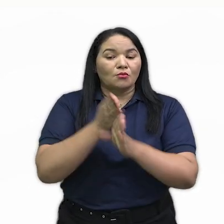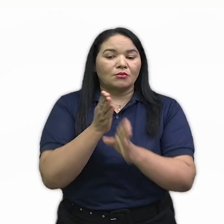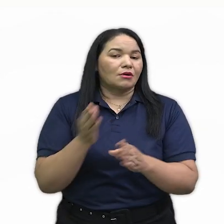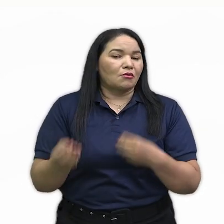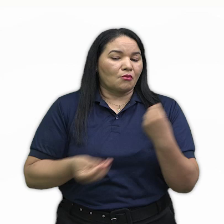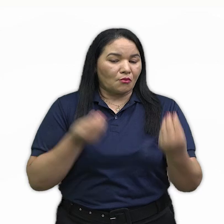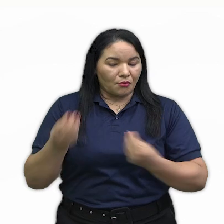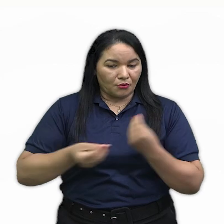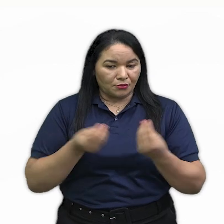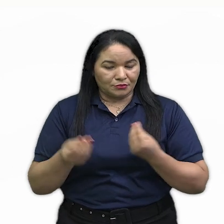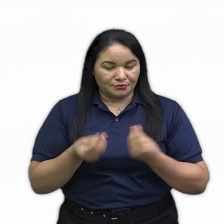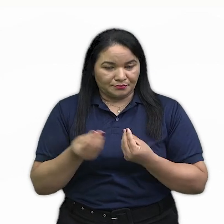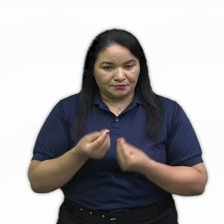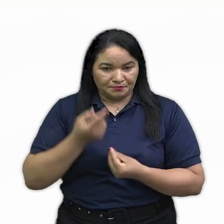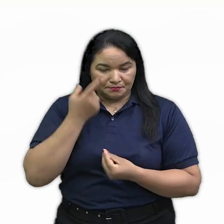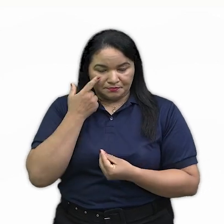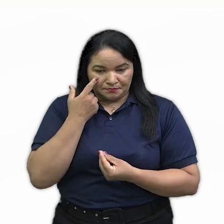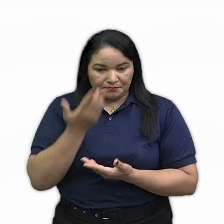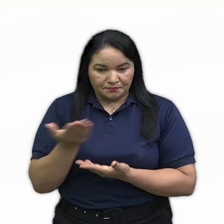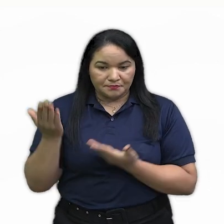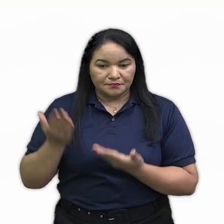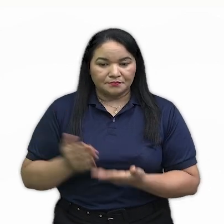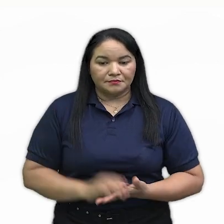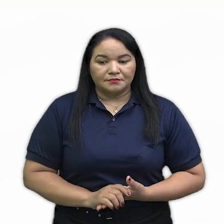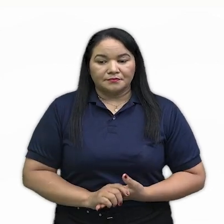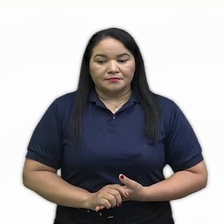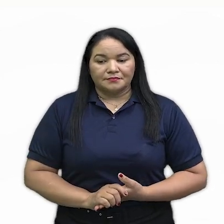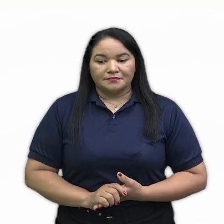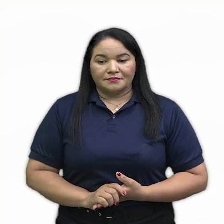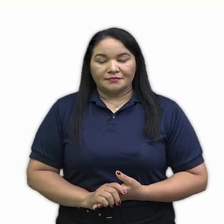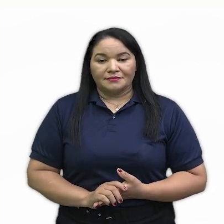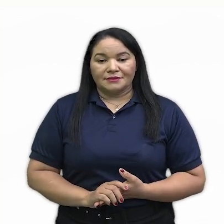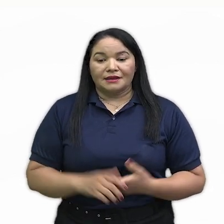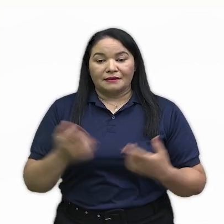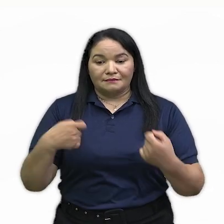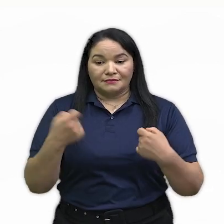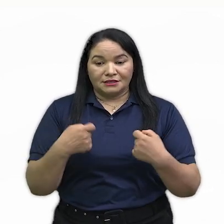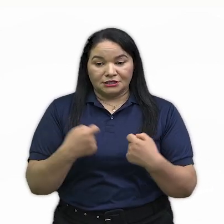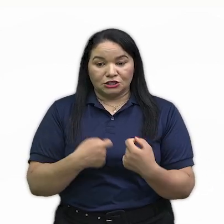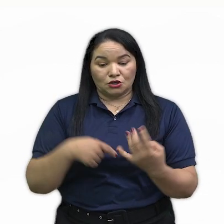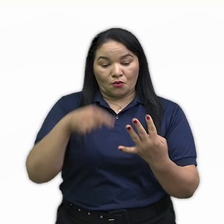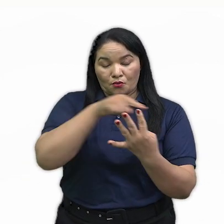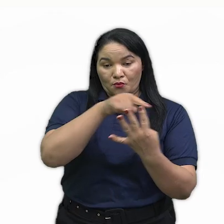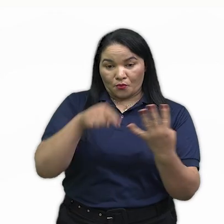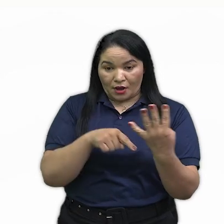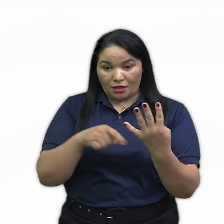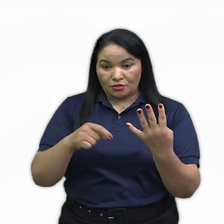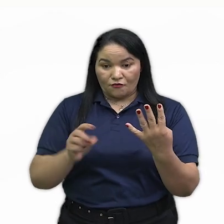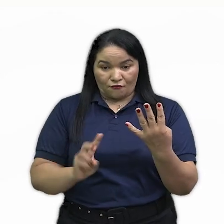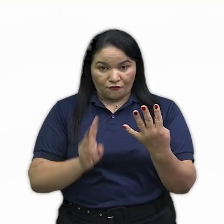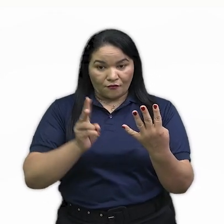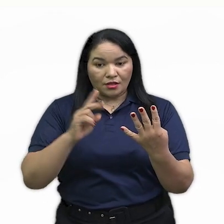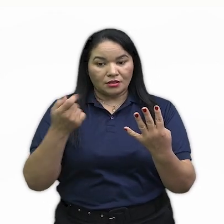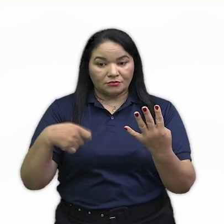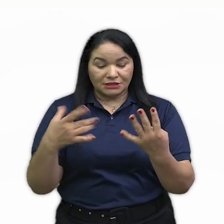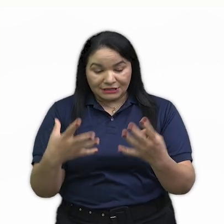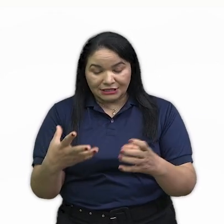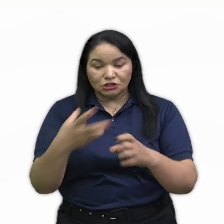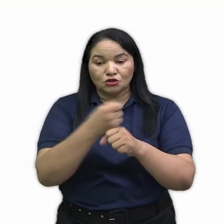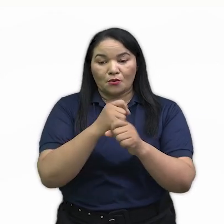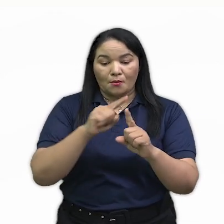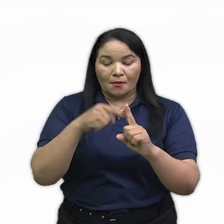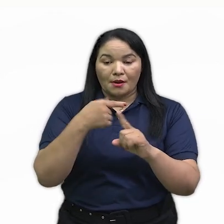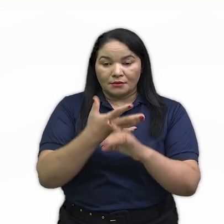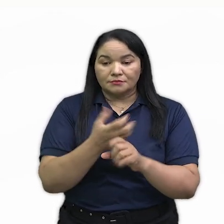para calcular essa média? Você vai primeiramente somar os 4 valores. Então veja,